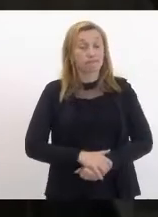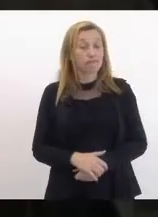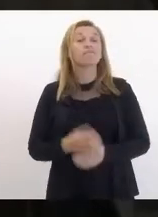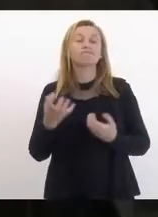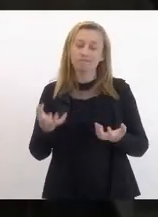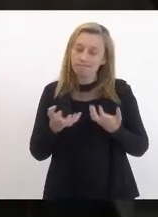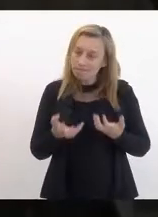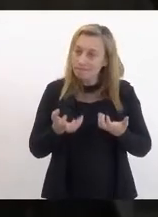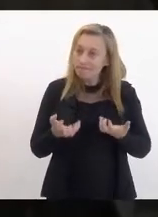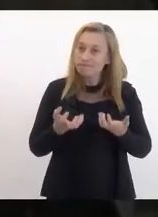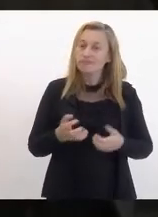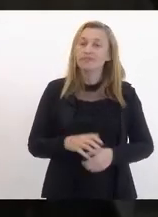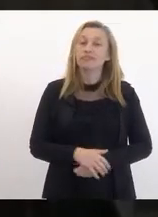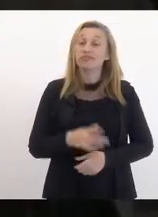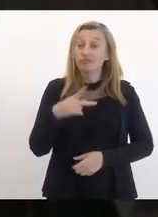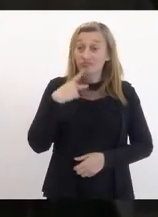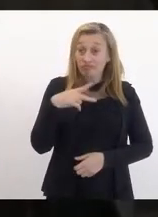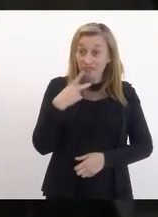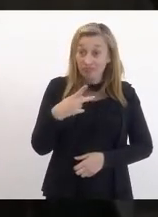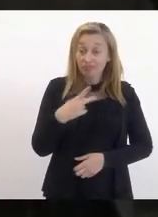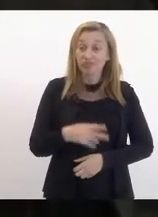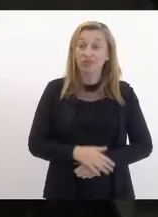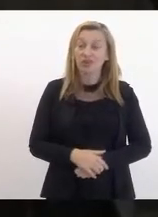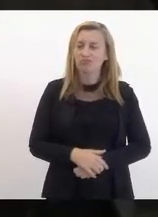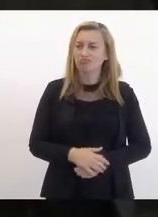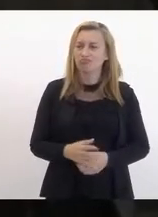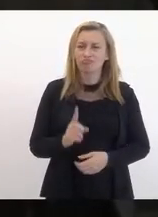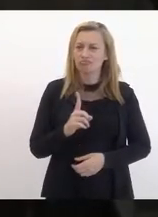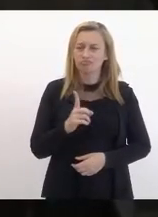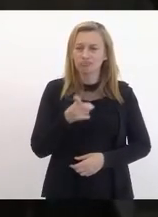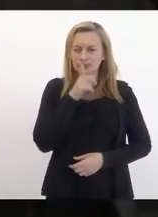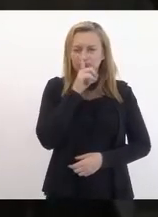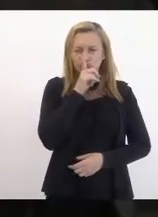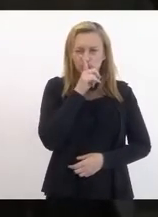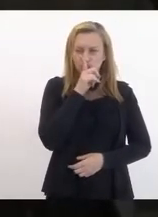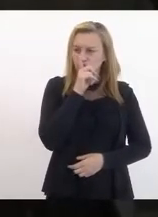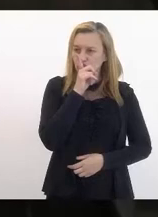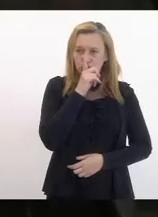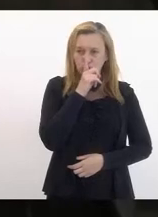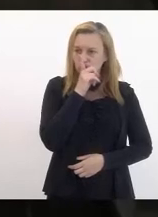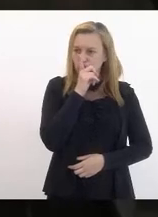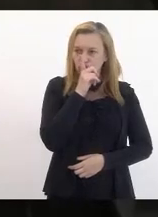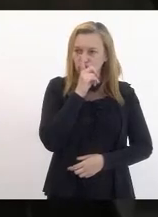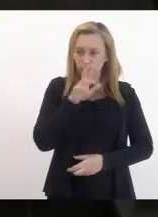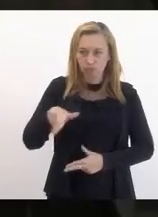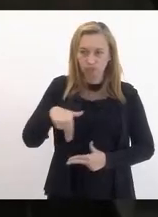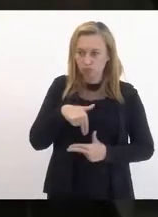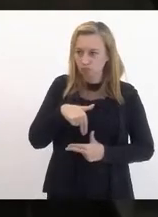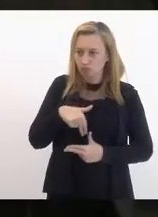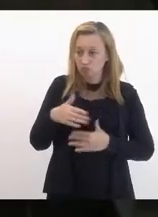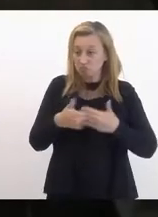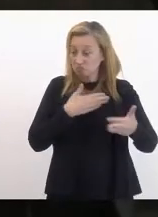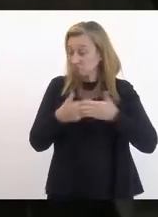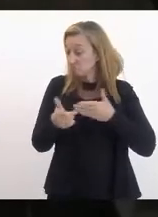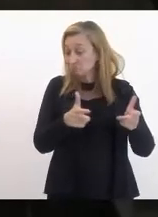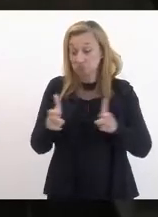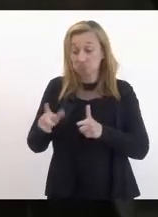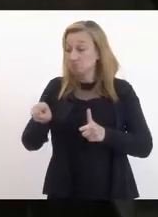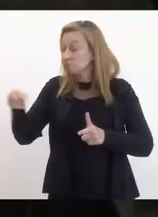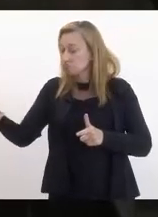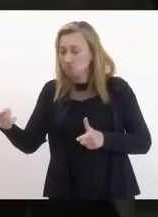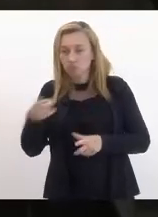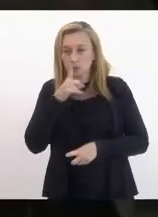Quero dizer que nós não vamos silenciar, desta tribuna ou de qualquer outro lugar, não vamos